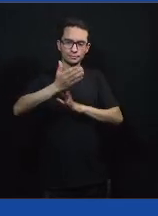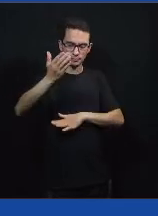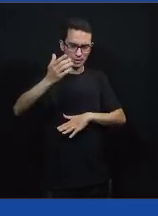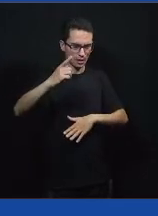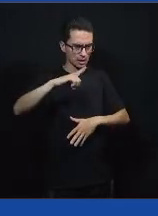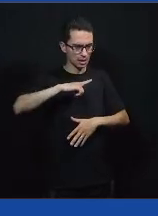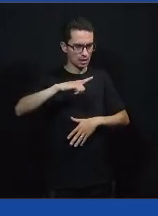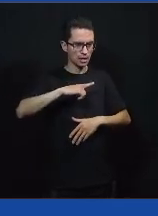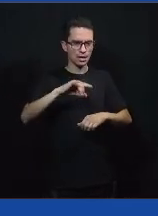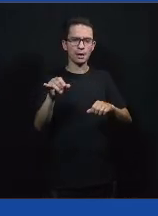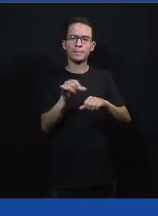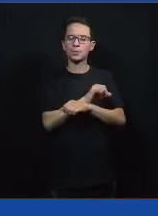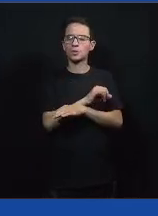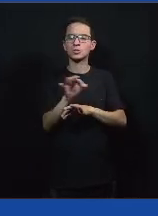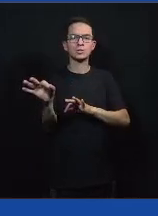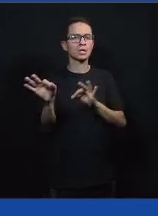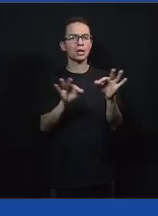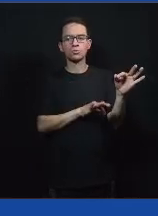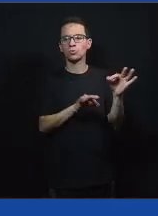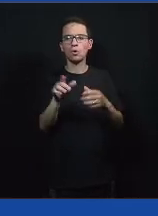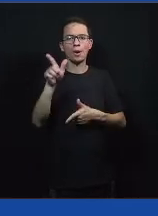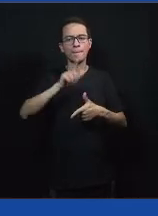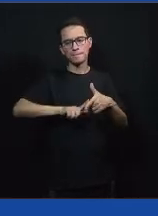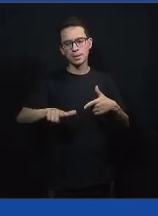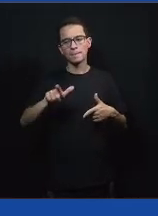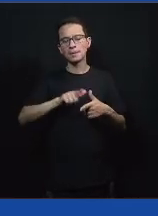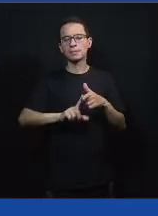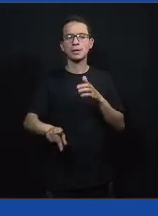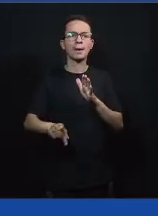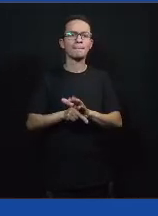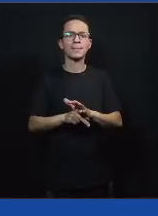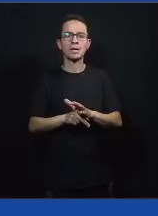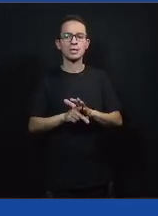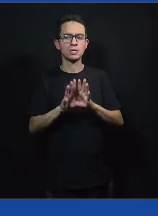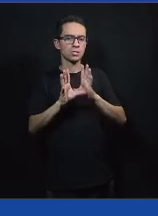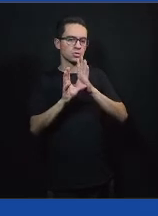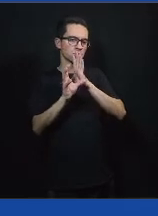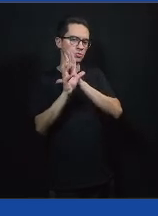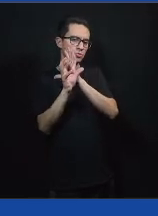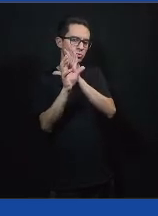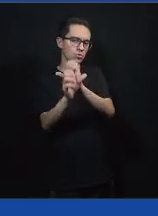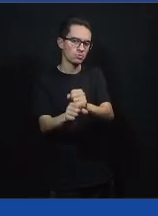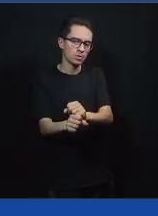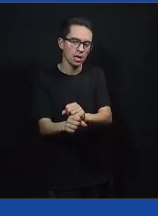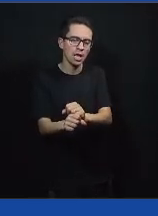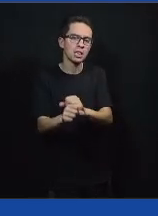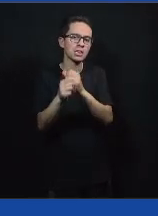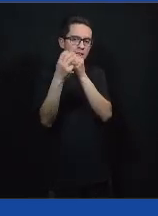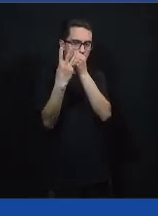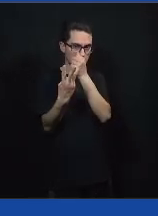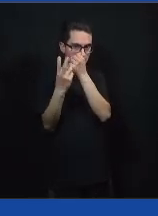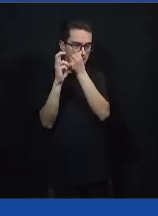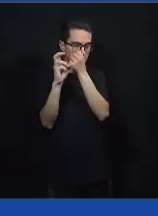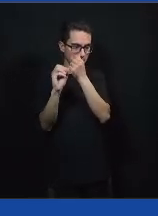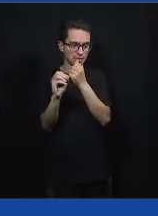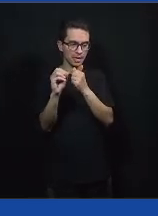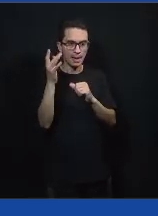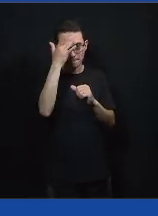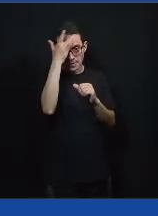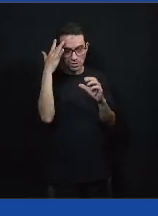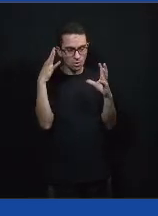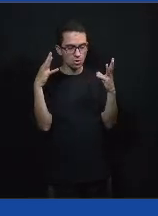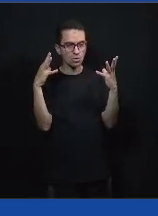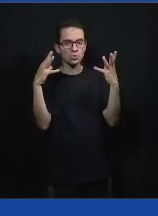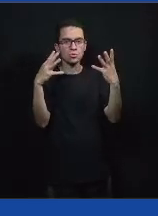olhando para seus problemas da cidade em que a gente contou com mais de 300 350 pessoas participando e opinando